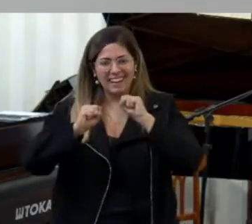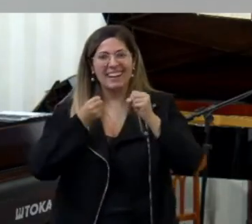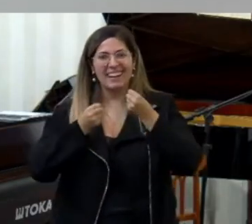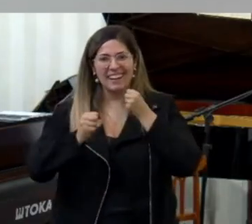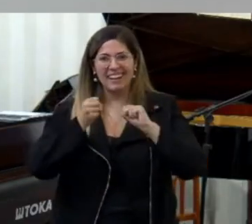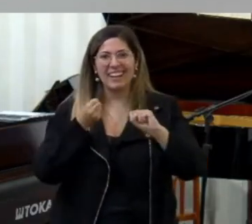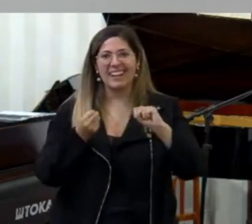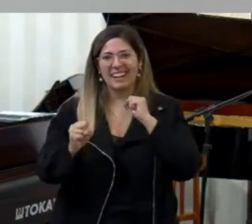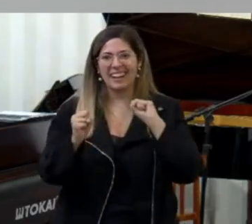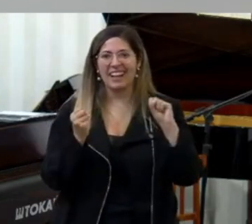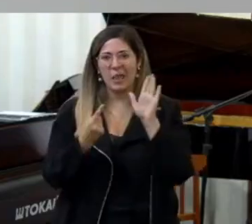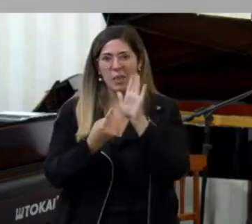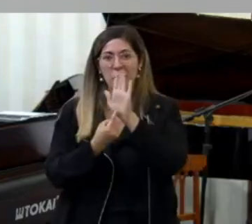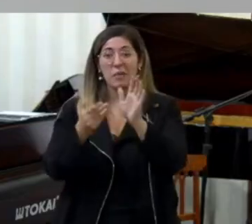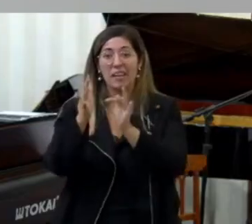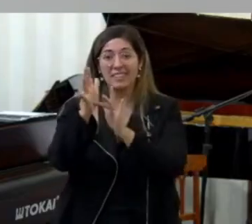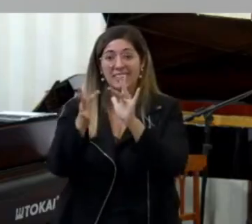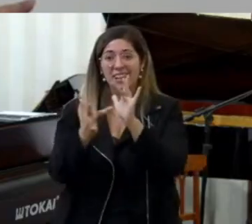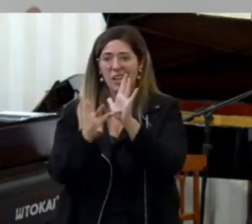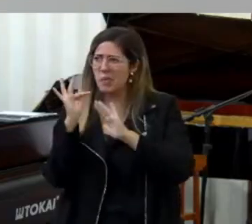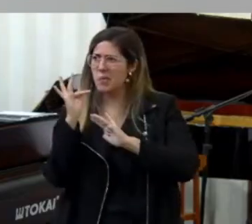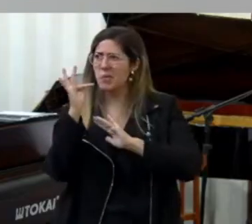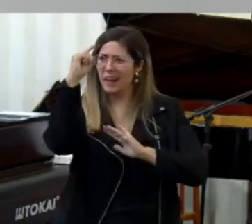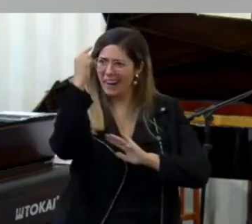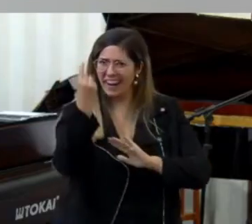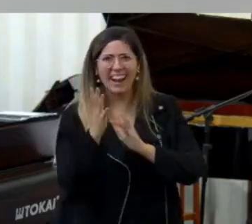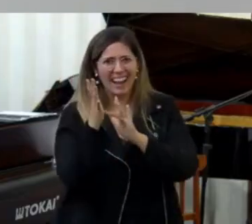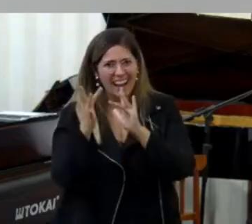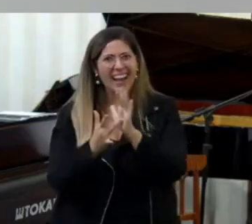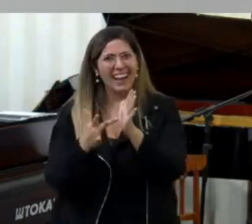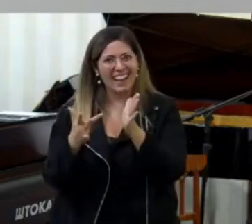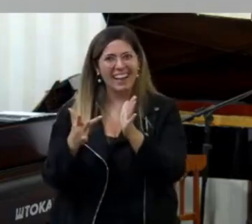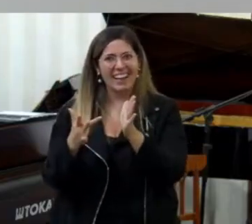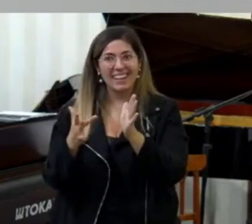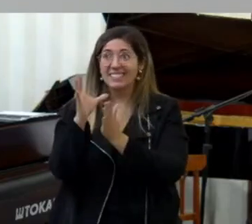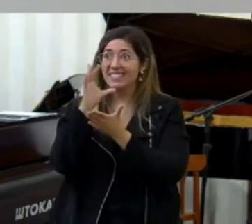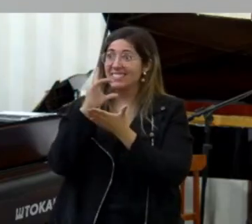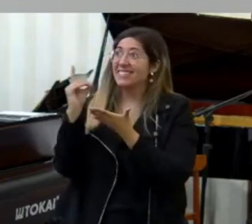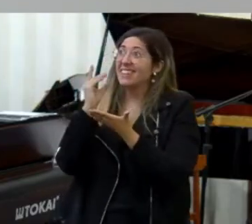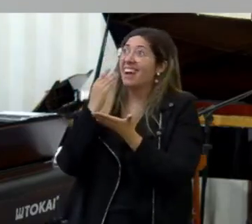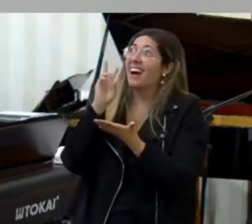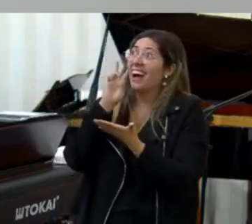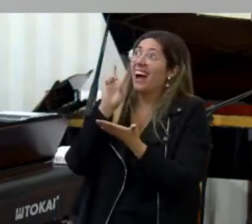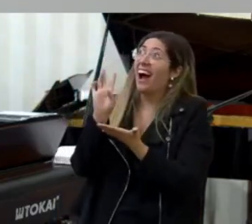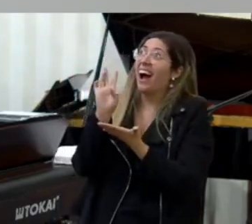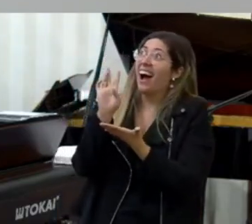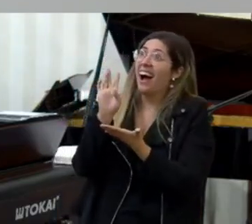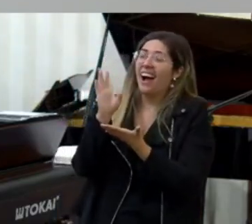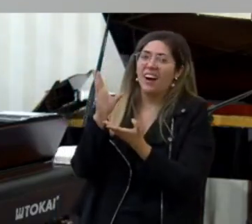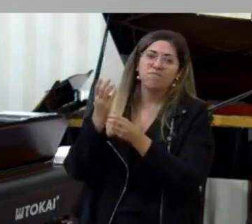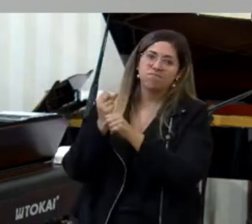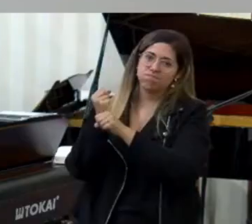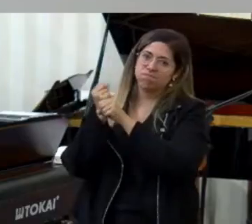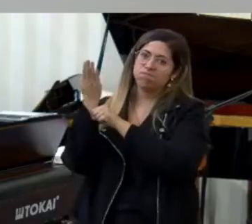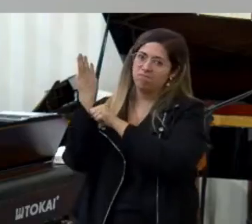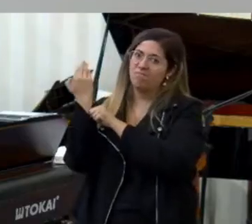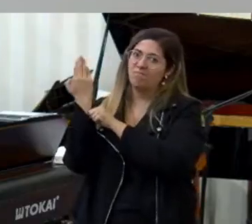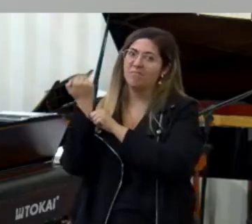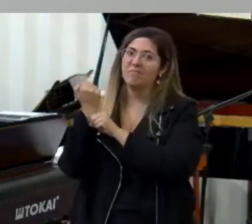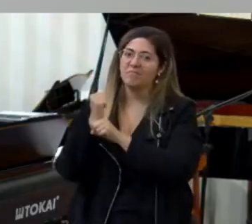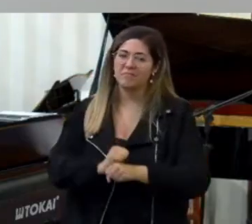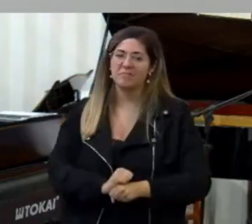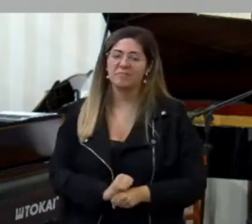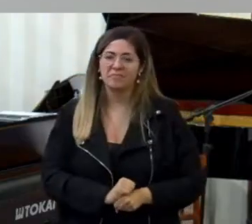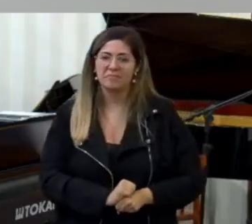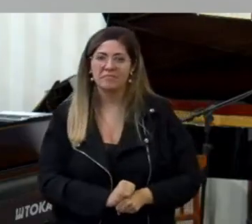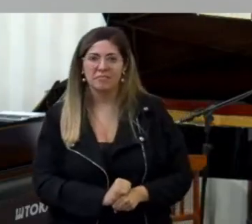mostra a ação futura de Deus, que Deus agiria de verdade, e Davi contemplou isso tanto tempo atrás, por isso é tão inspirador para